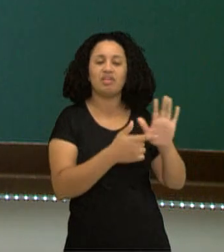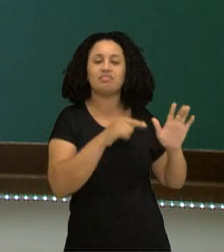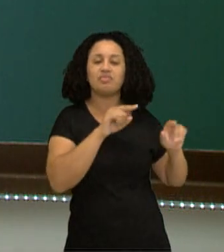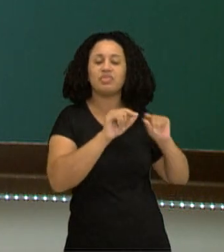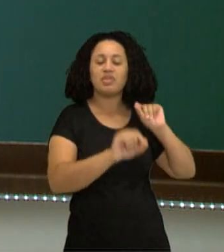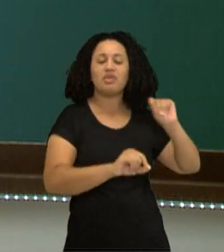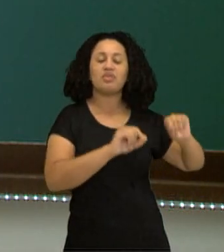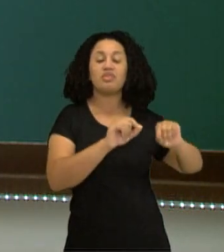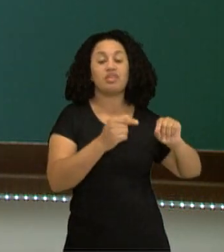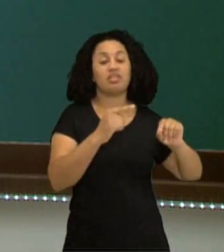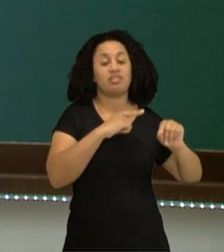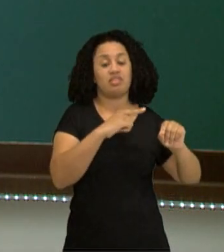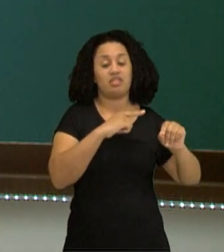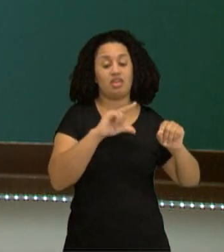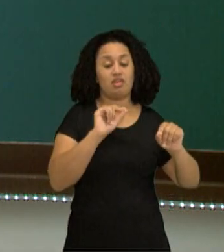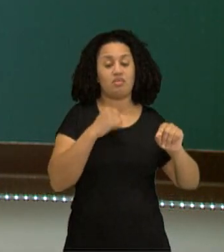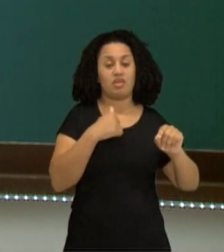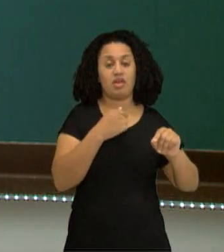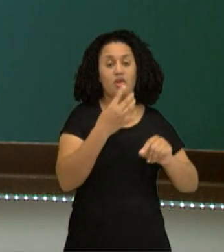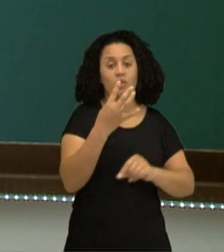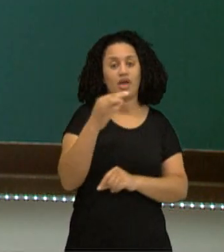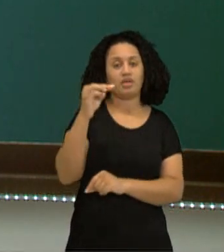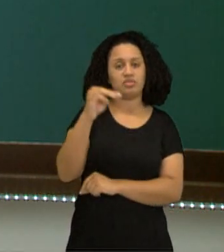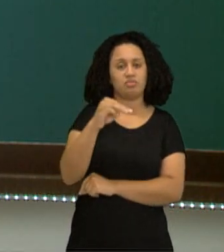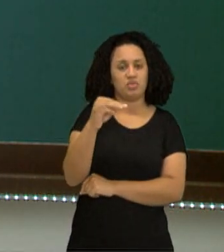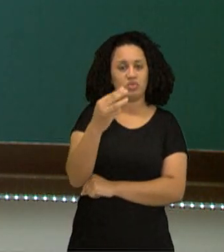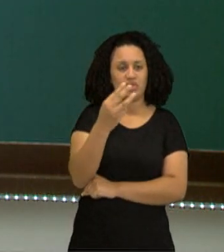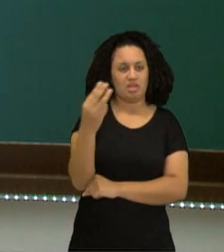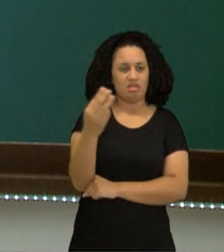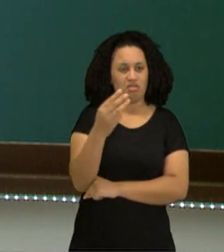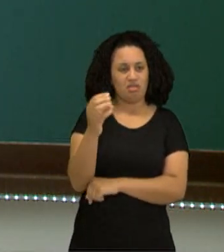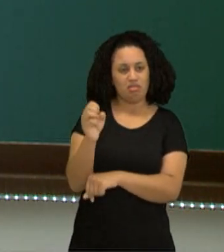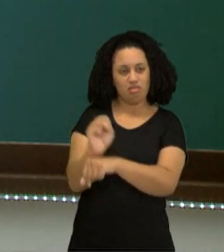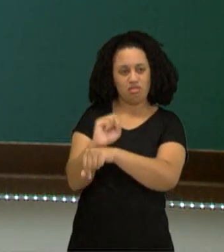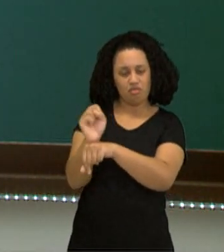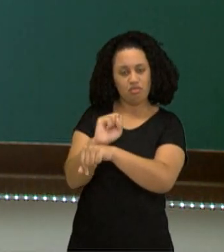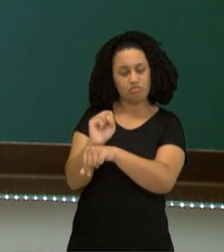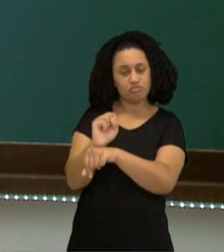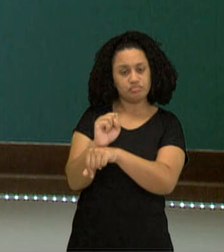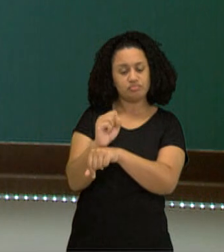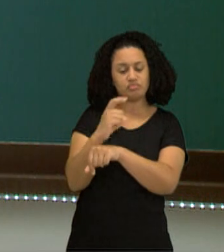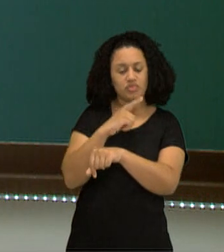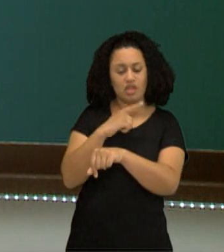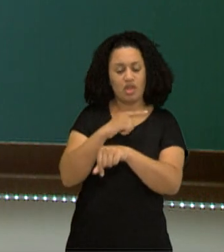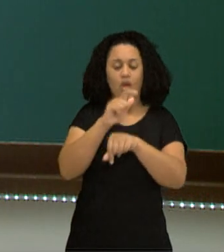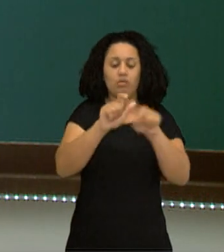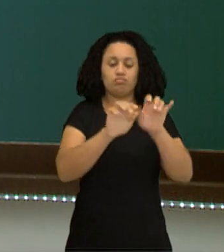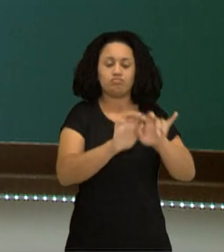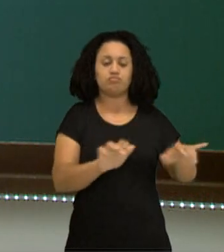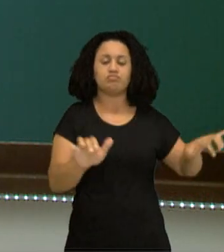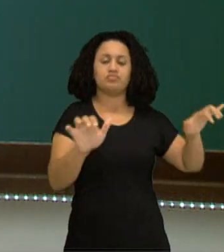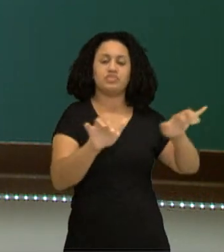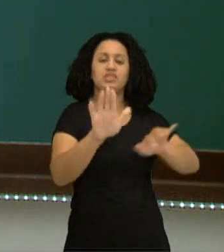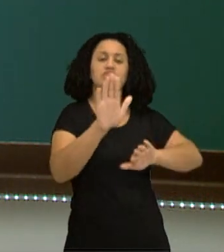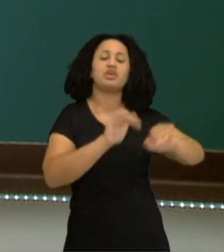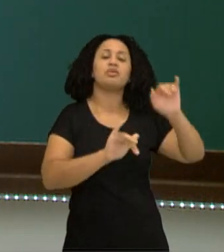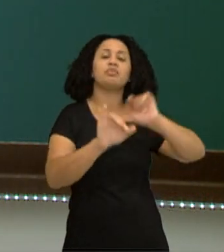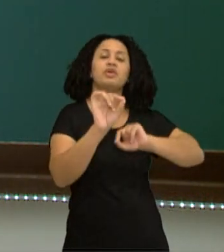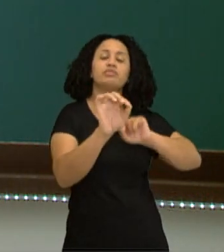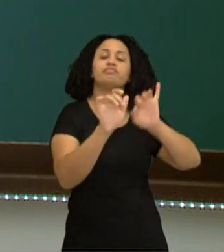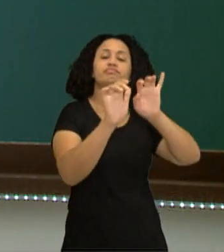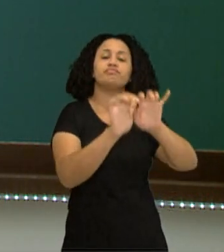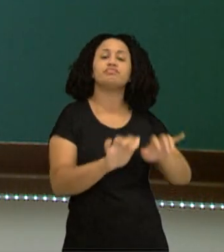performance, nós temos a sua obra 4 minutos e 33 segundos, em que um pianista é convidado a